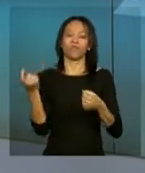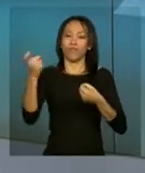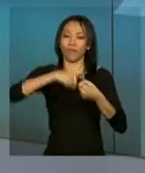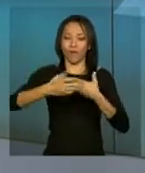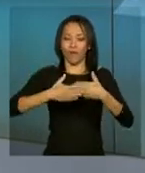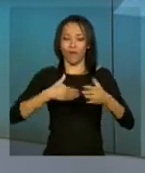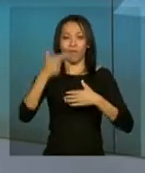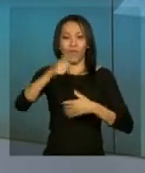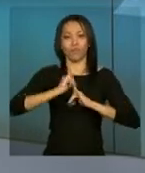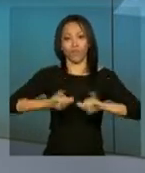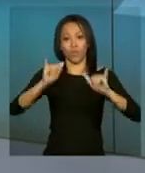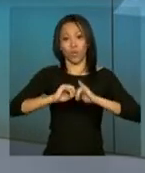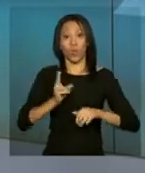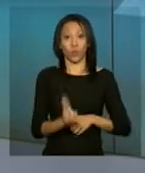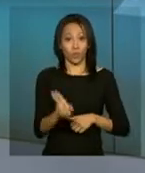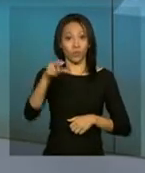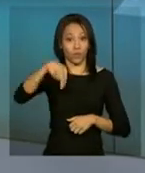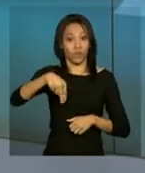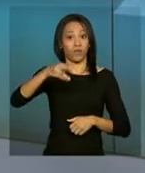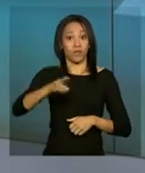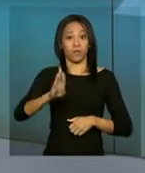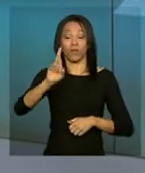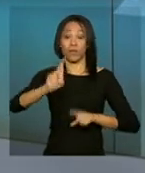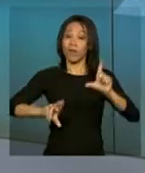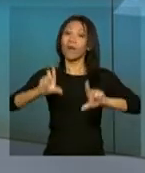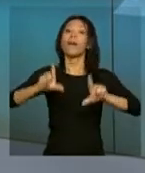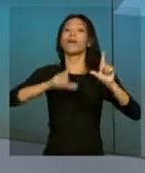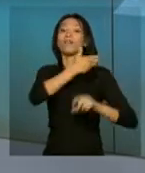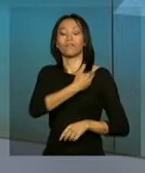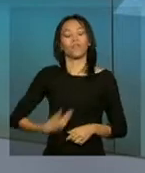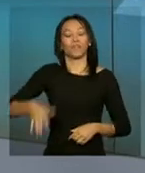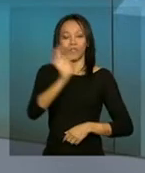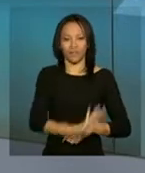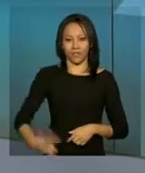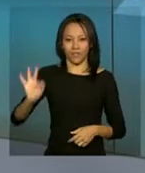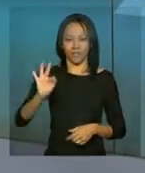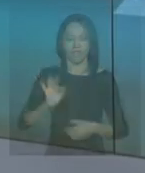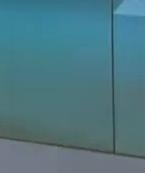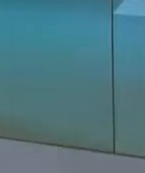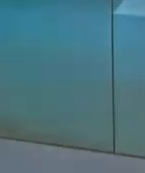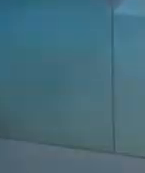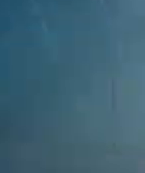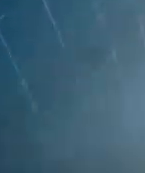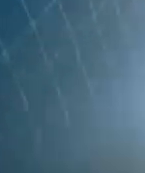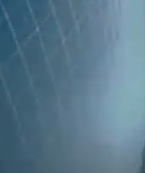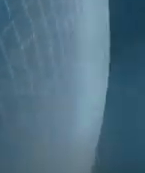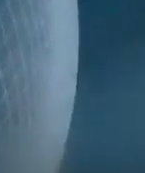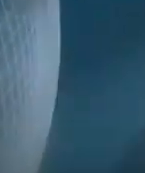qualquer momento com outras informações. Continue com a gente aqui na NBR, a TV do Governo Federal.